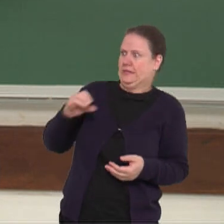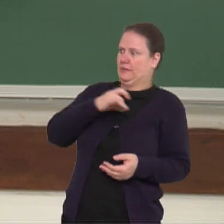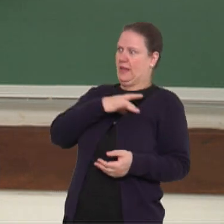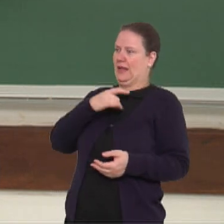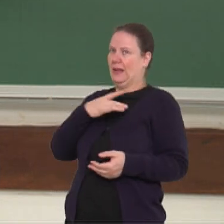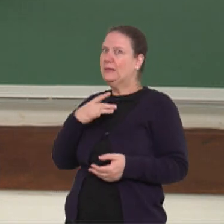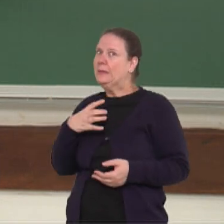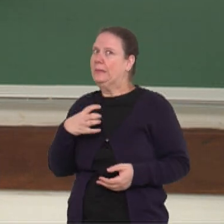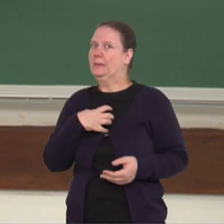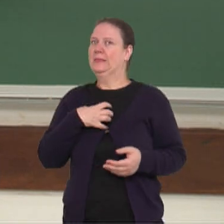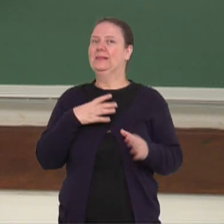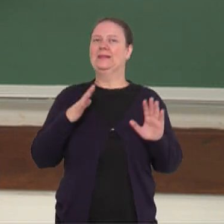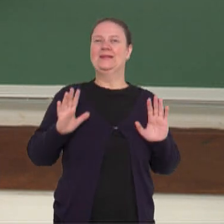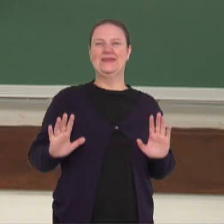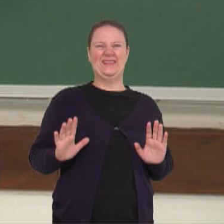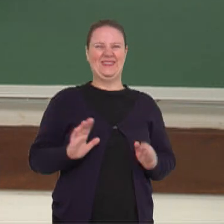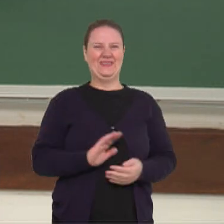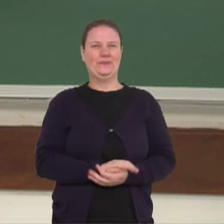ter ficado, né?